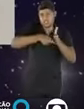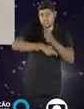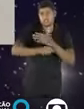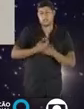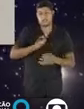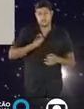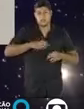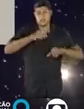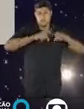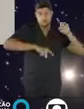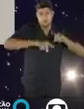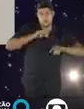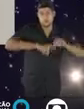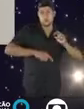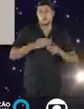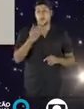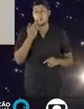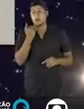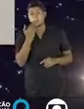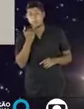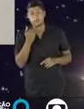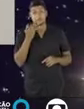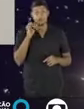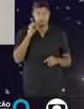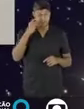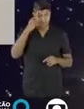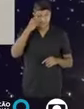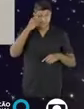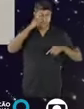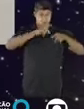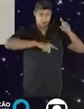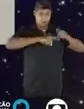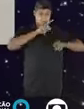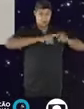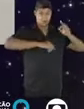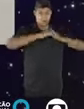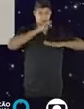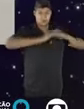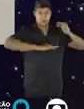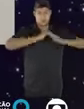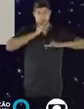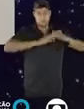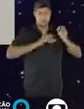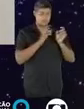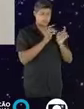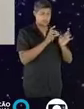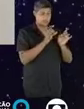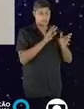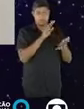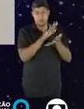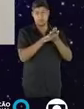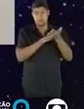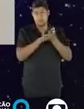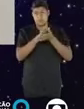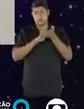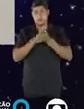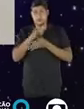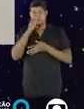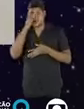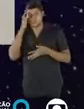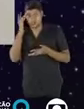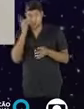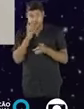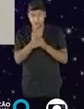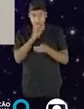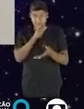produtos orgânicos, mais alimentos orgânicos. Né? Se você pensar que o produtor ele ainda deixa de vender e o consumidor ainda não consegue